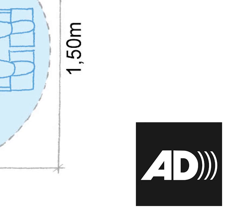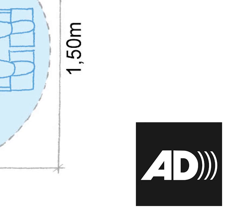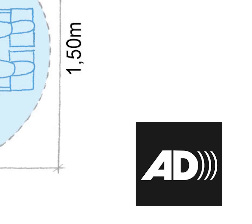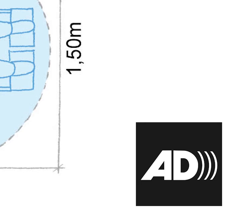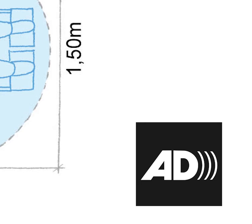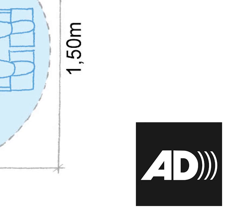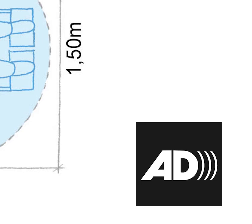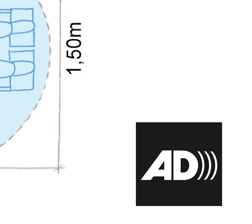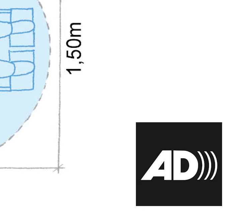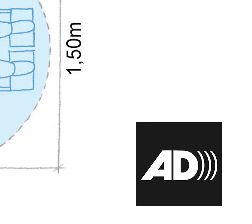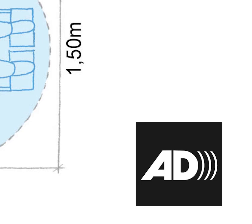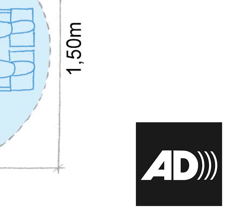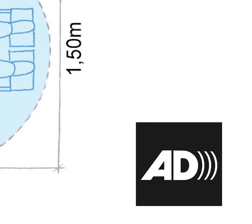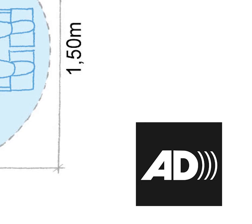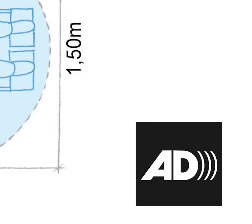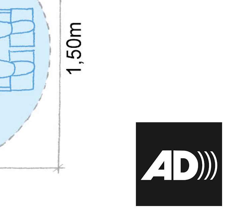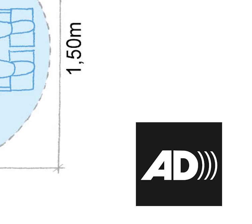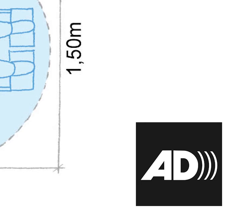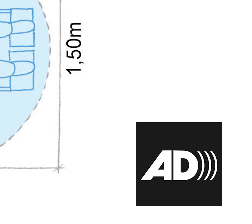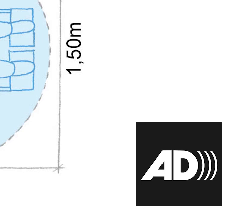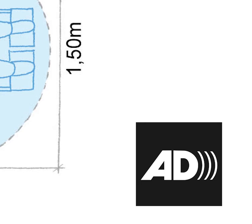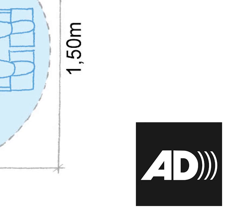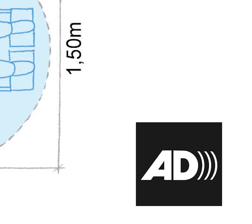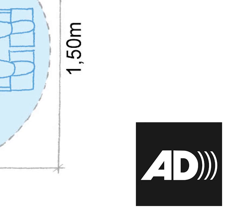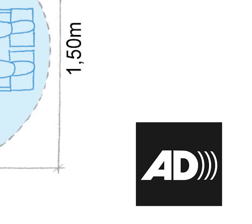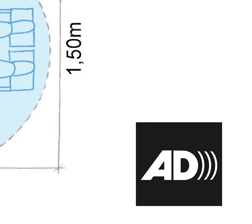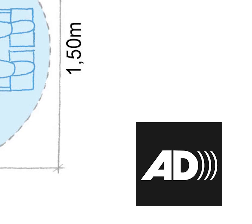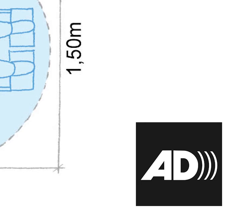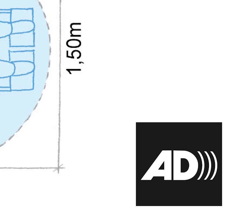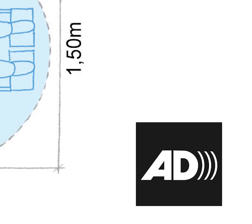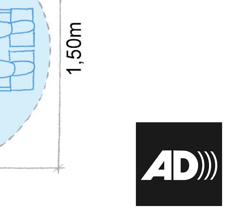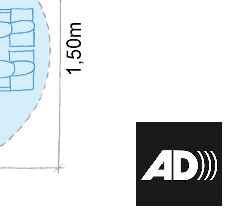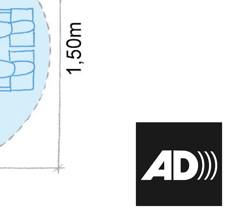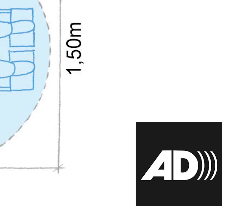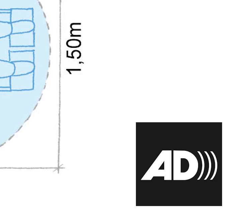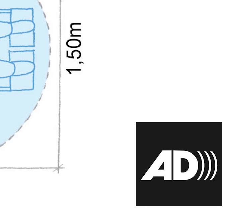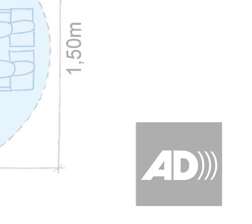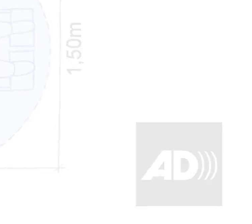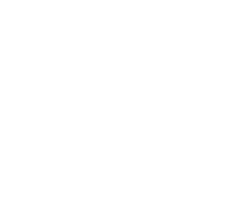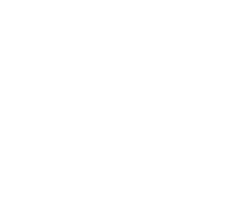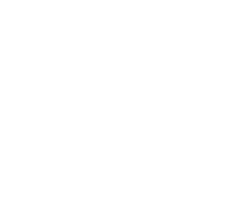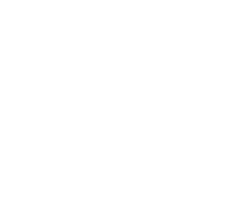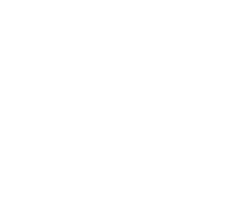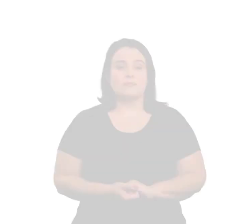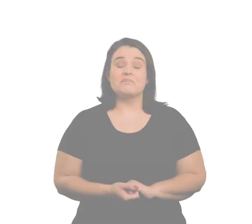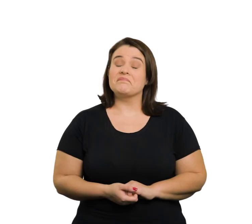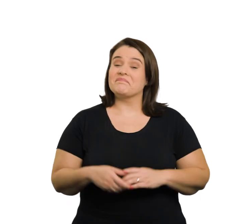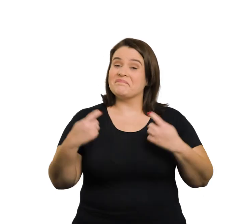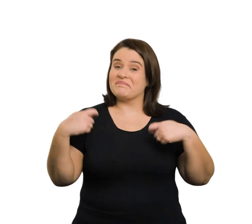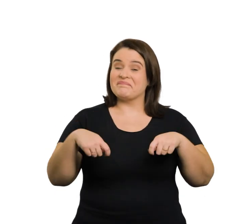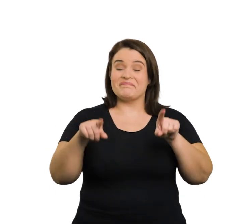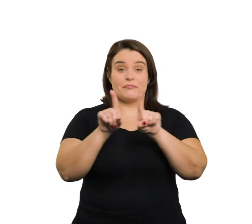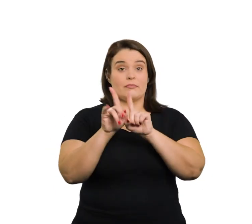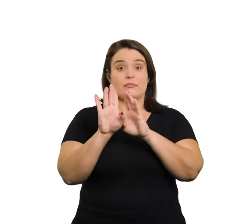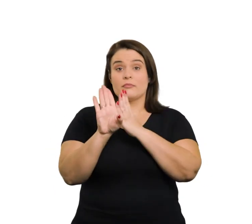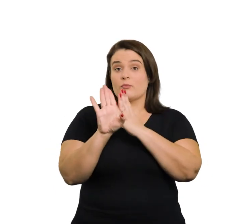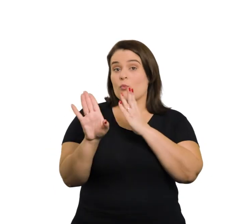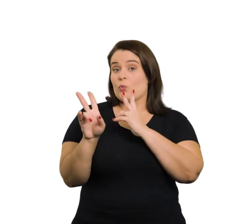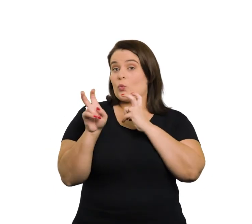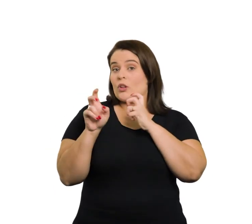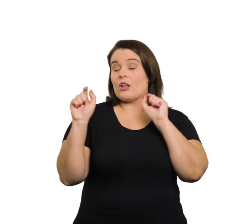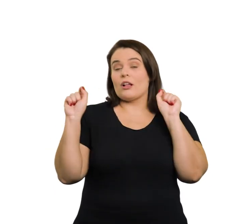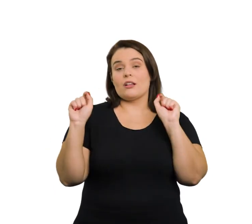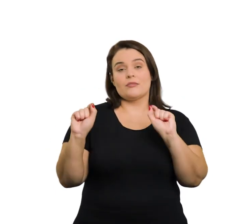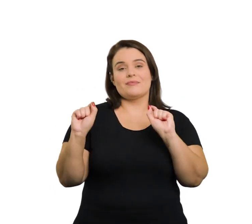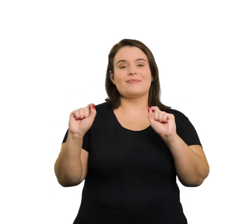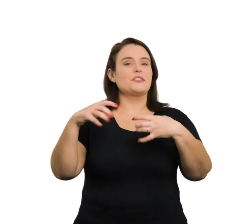metragem necessária para que a pessoa em cadeira de rodas consiga fazer um giro completo com sua cadeira. Também devem